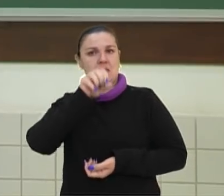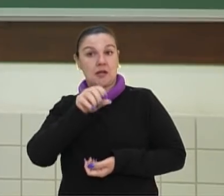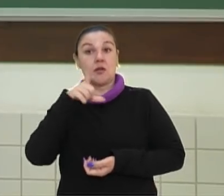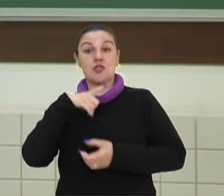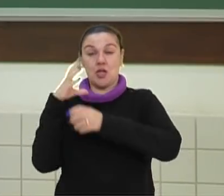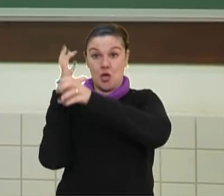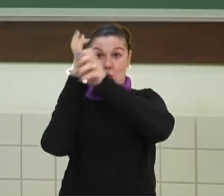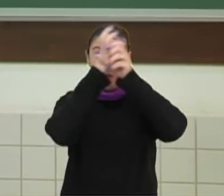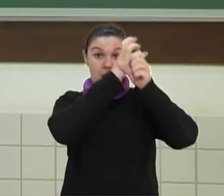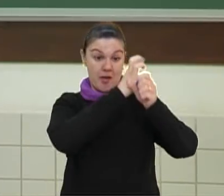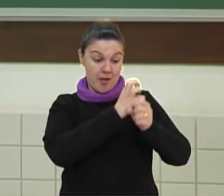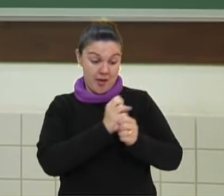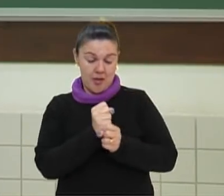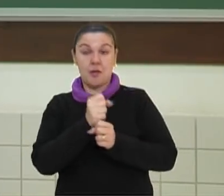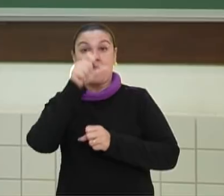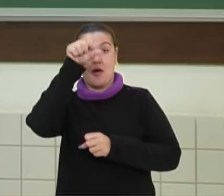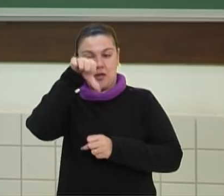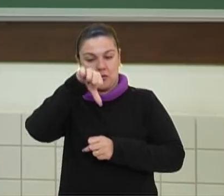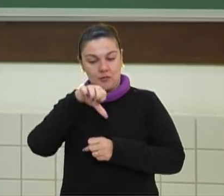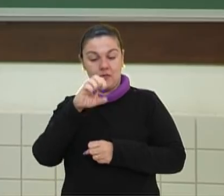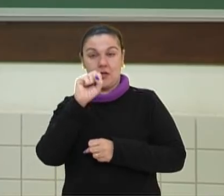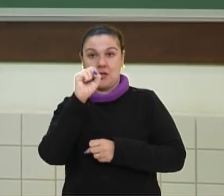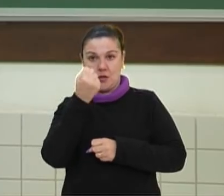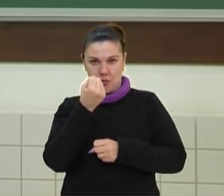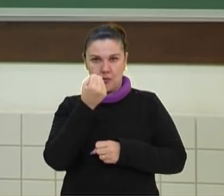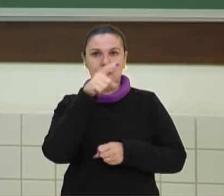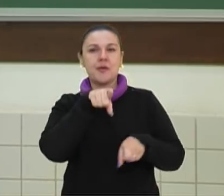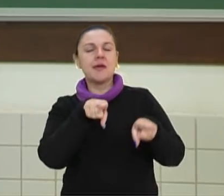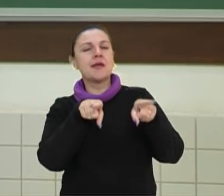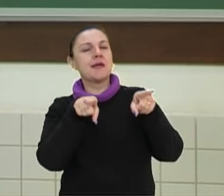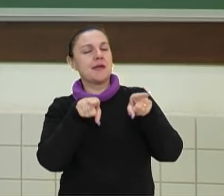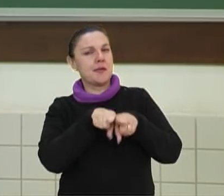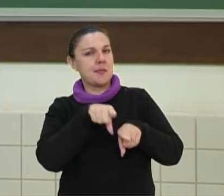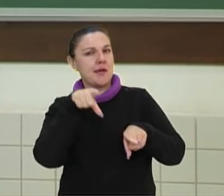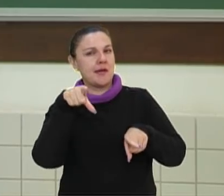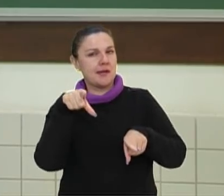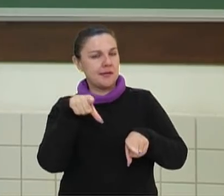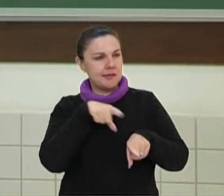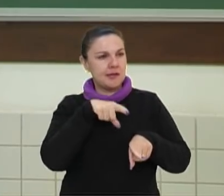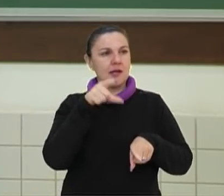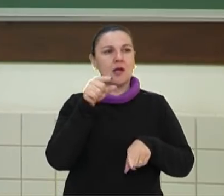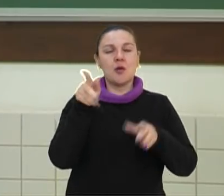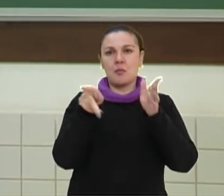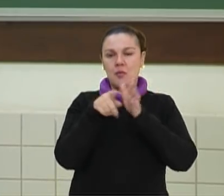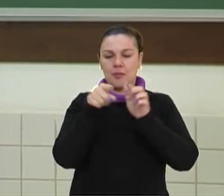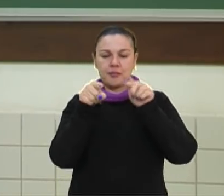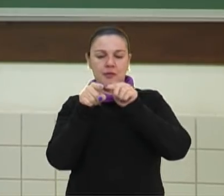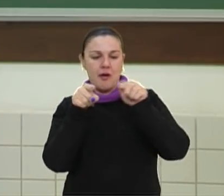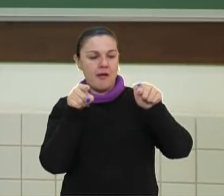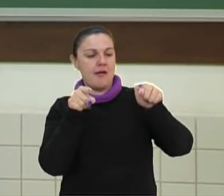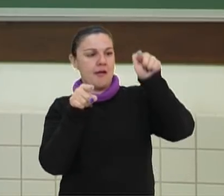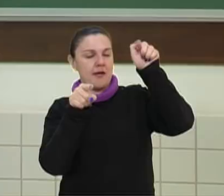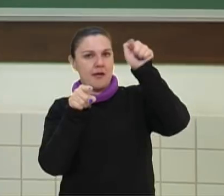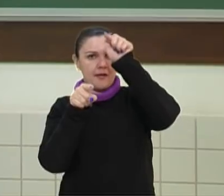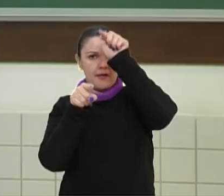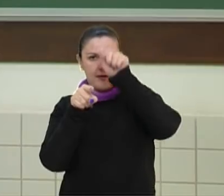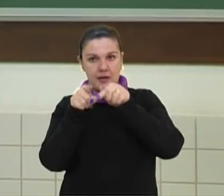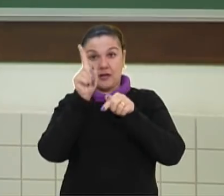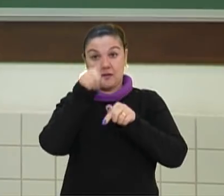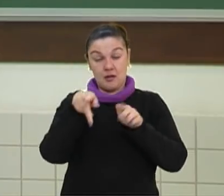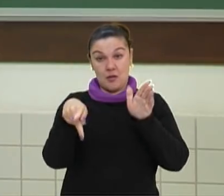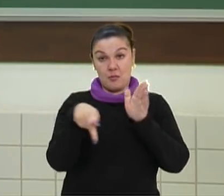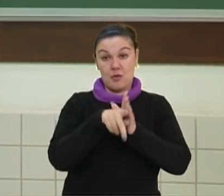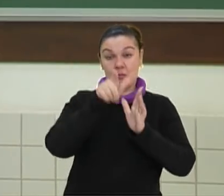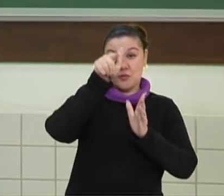perímetro do polígono, que é 98 centímetros, e nós temos o segmento de reta, né, que forma esse polígono, que é